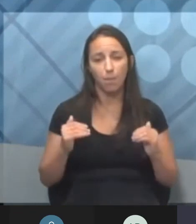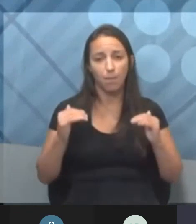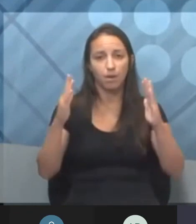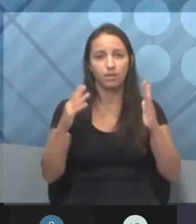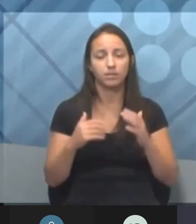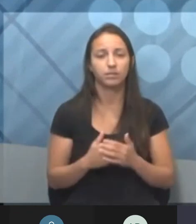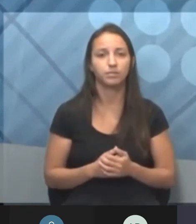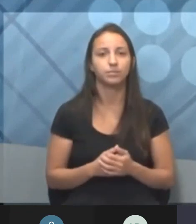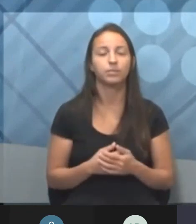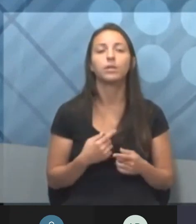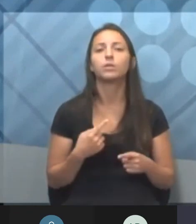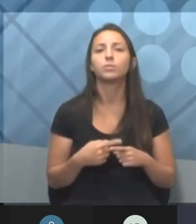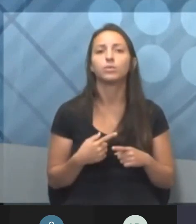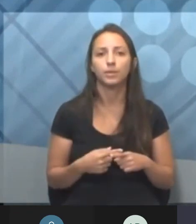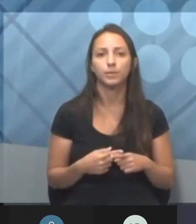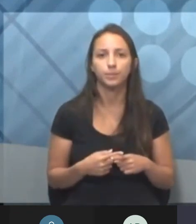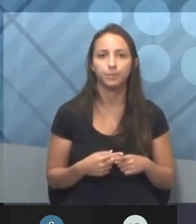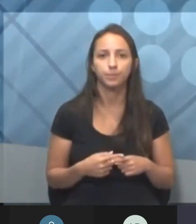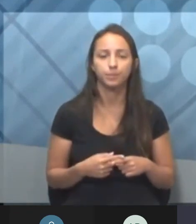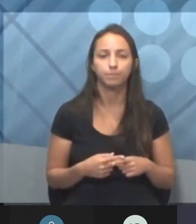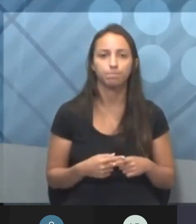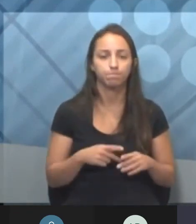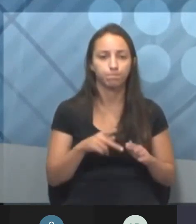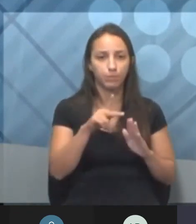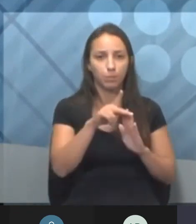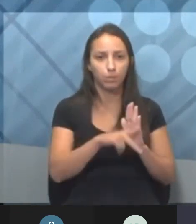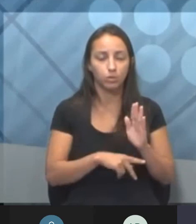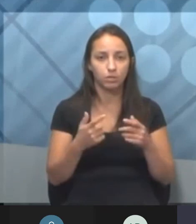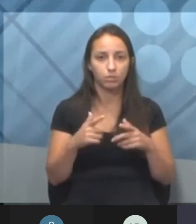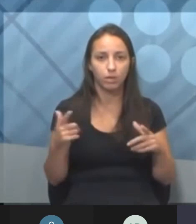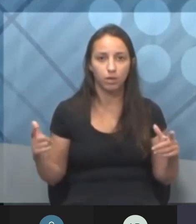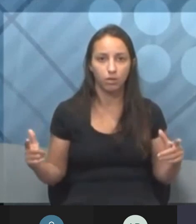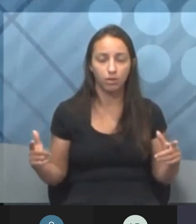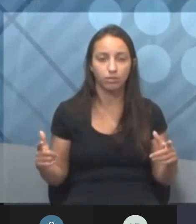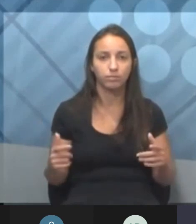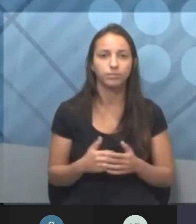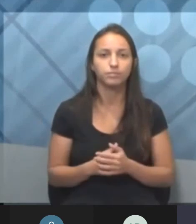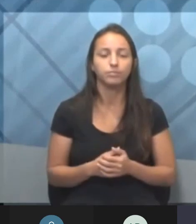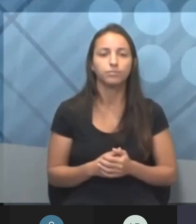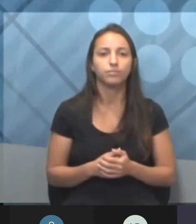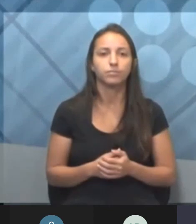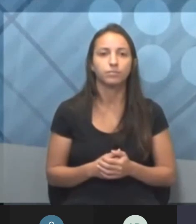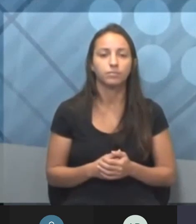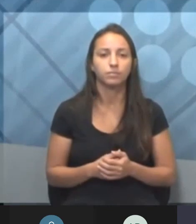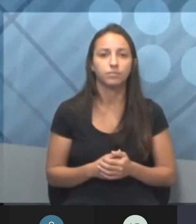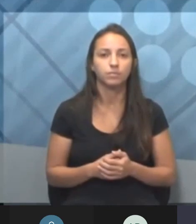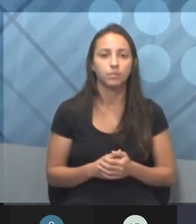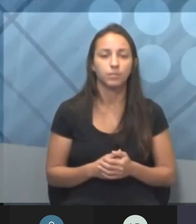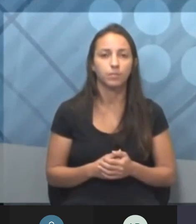dessa parte. Porque esse tipo de projeto maior, ele vai passar por